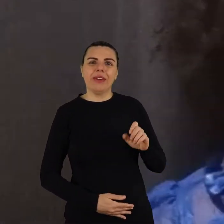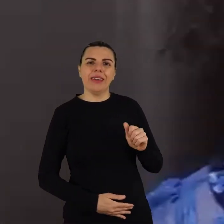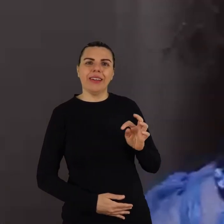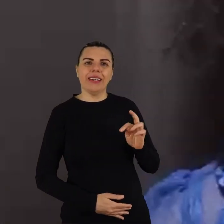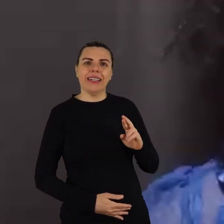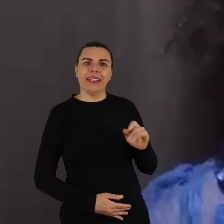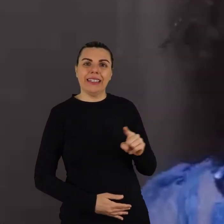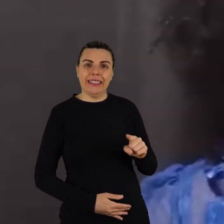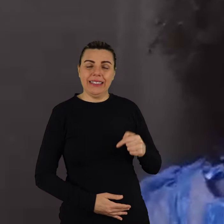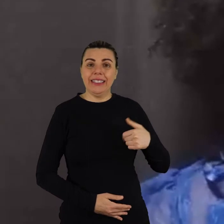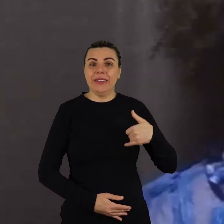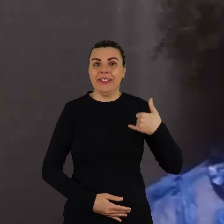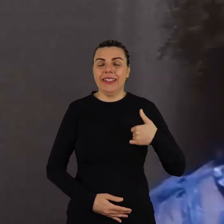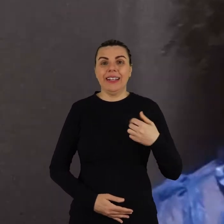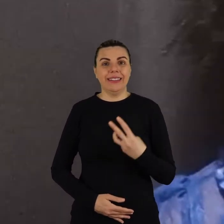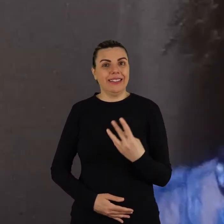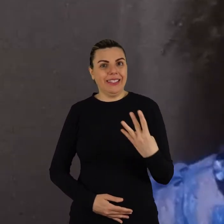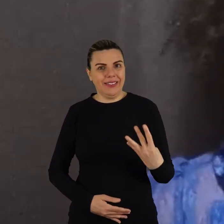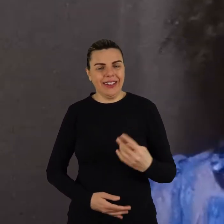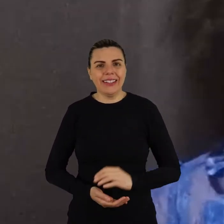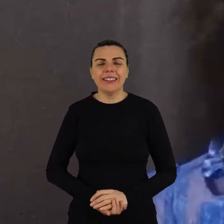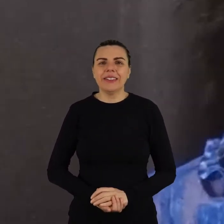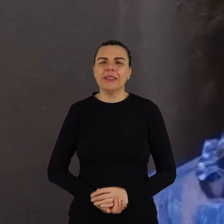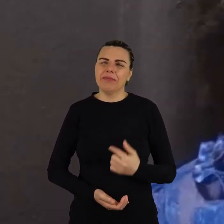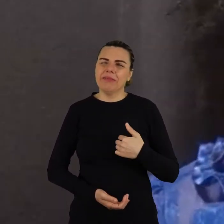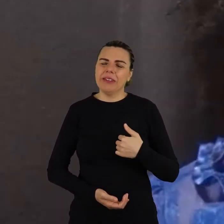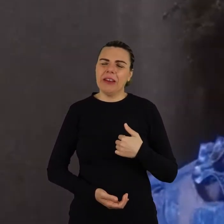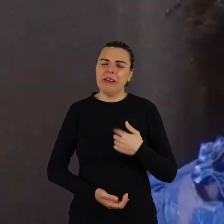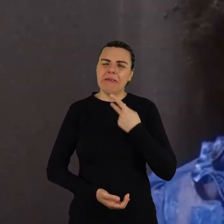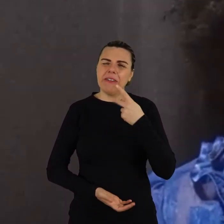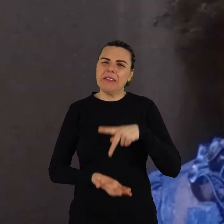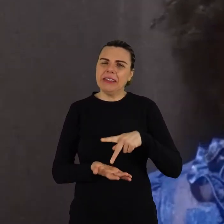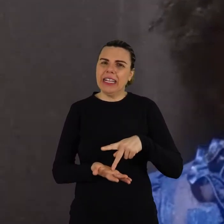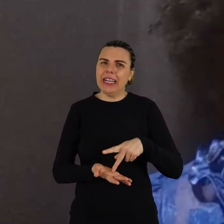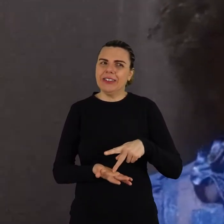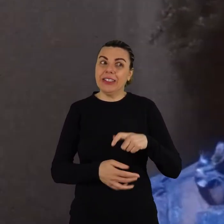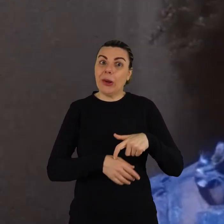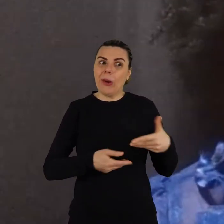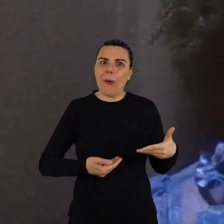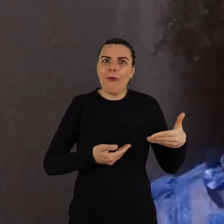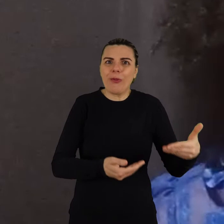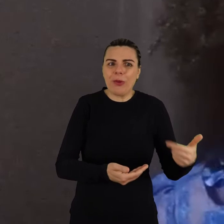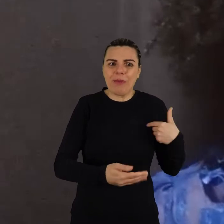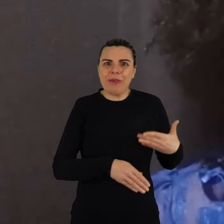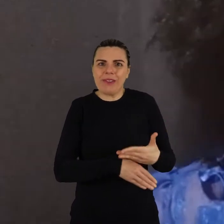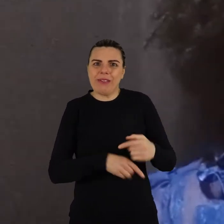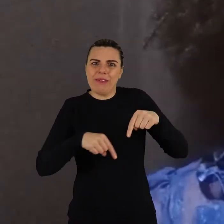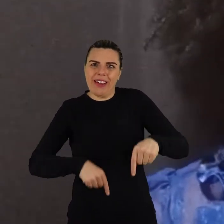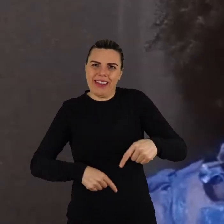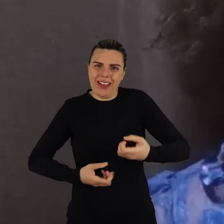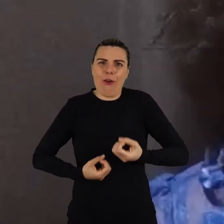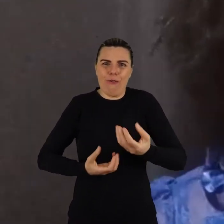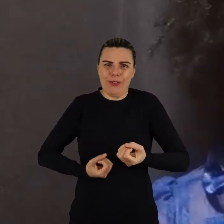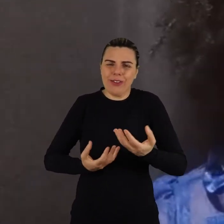Beatriz, eu tenho 34 anos. Eu confesso que eu fiquei um pouco receosa quando me convidaram para participar da campanha